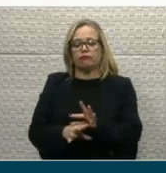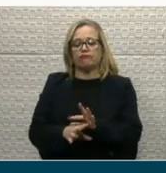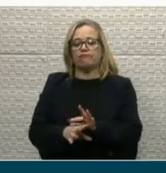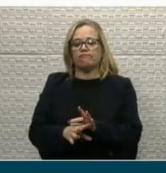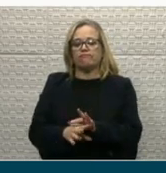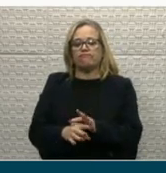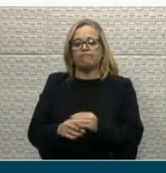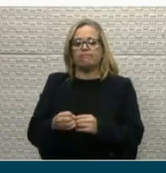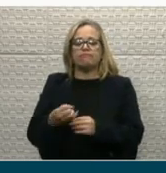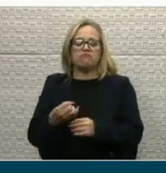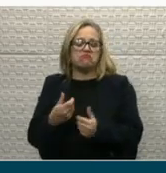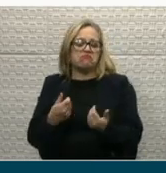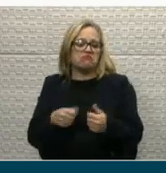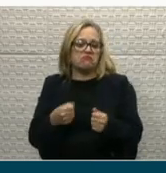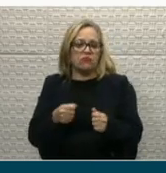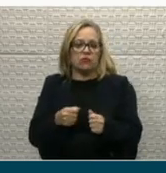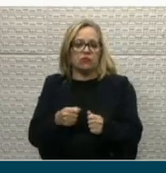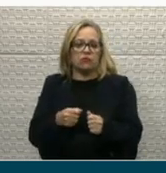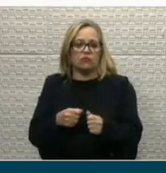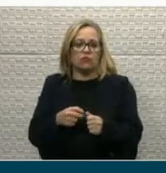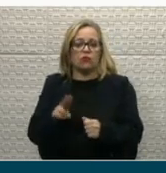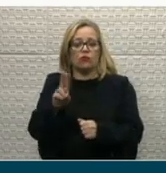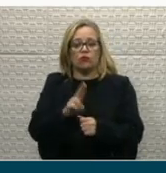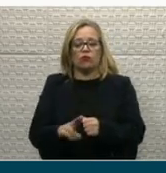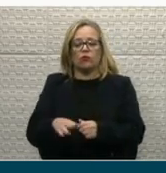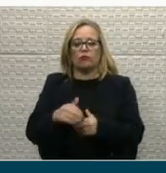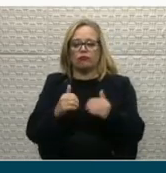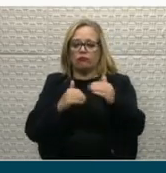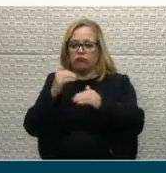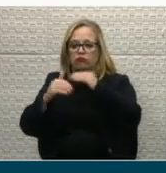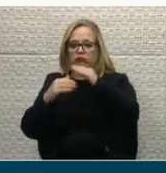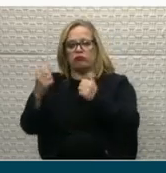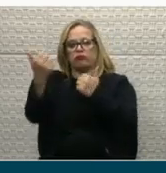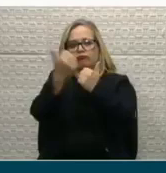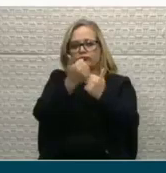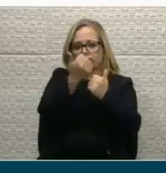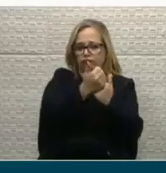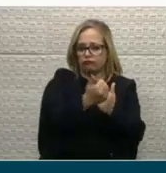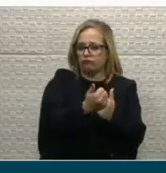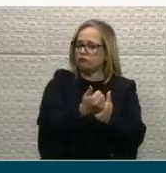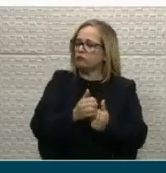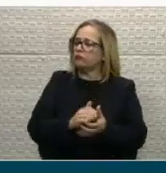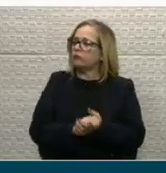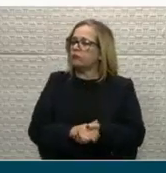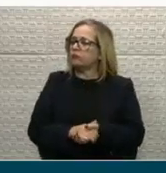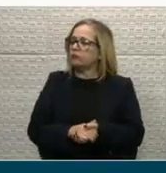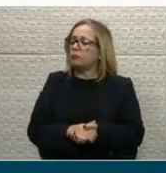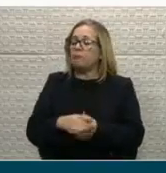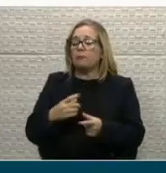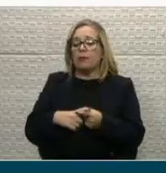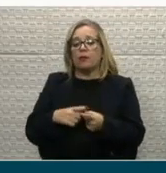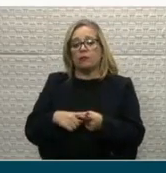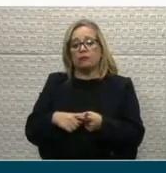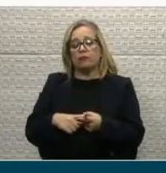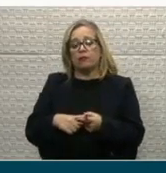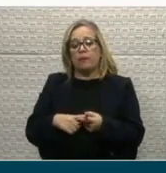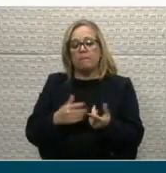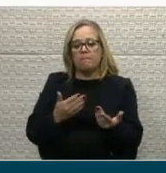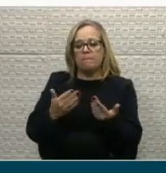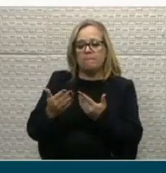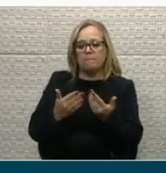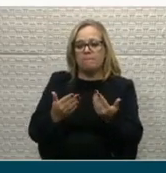a necessidade de empregar esse processo da substituição das componentes, porque eu sei que eles são